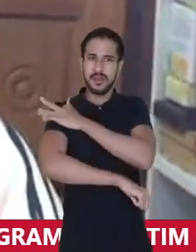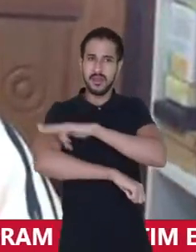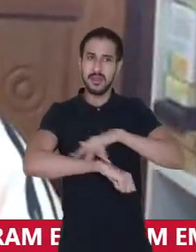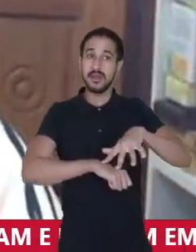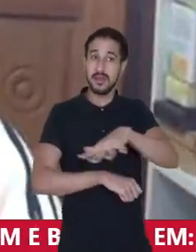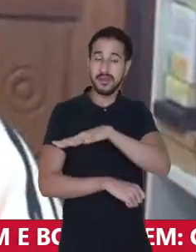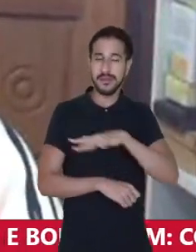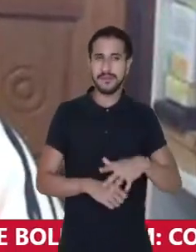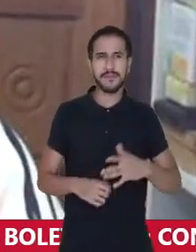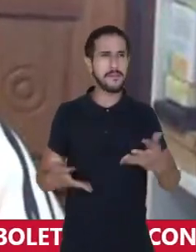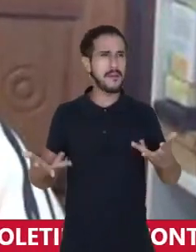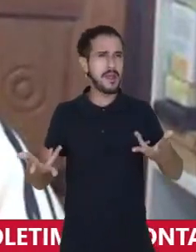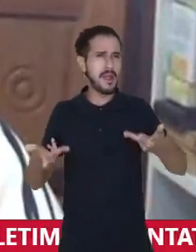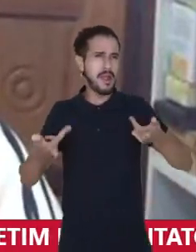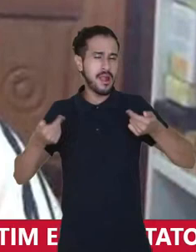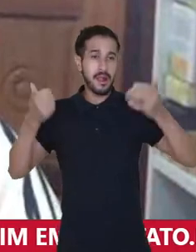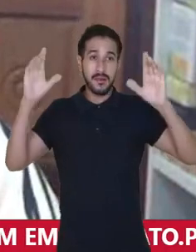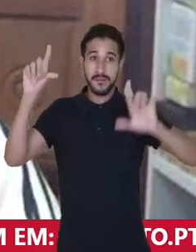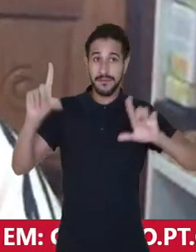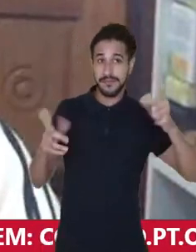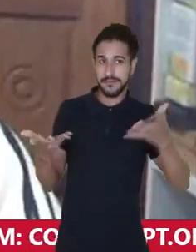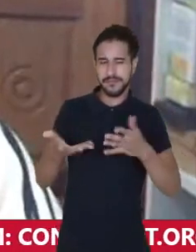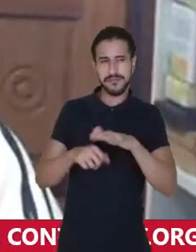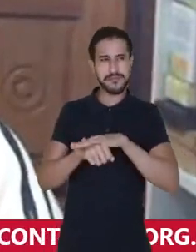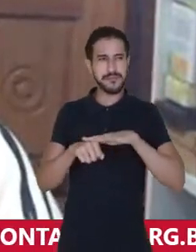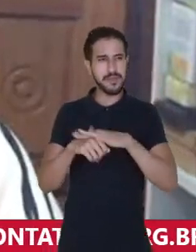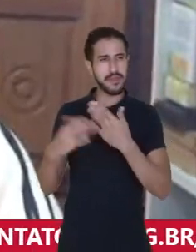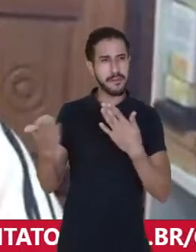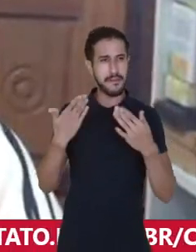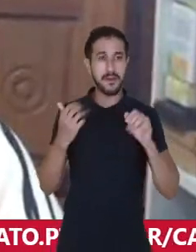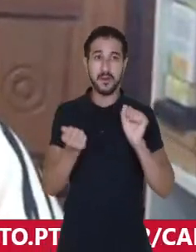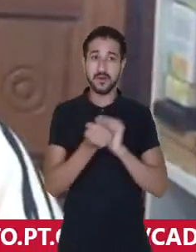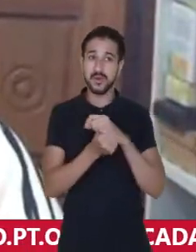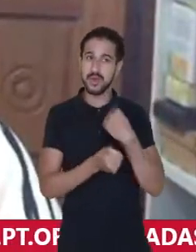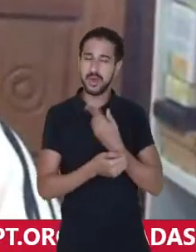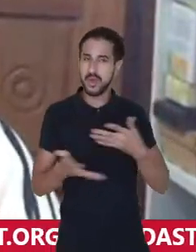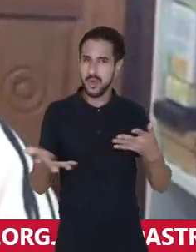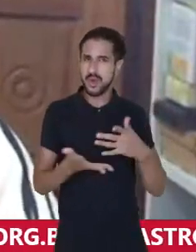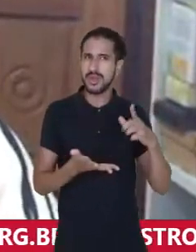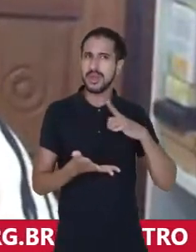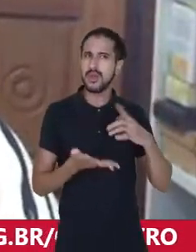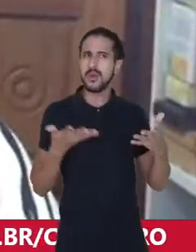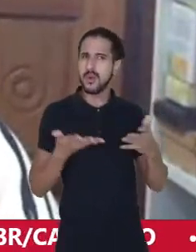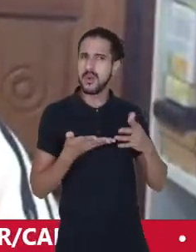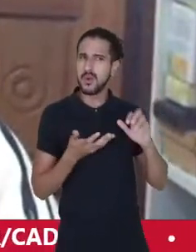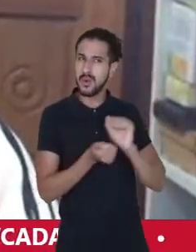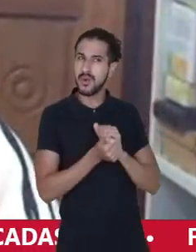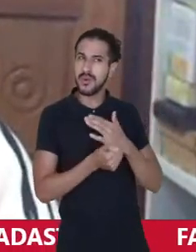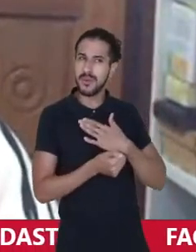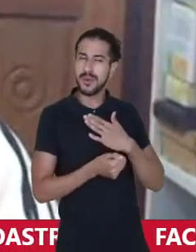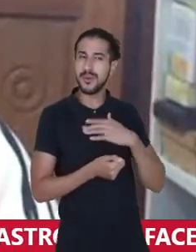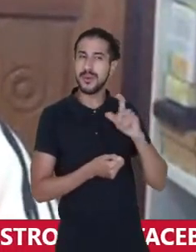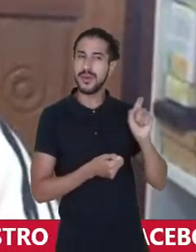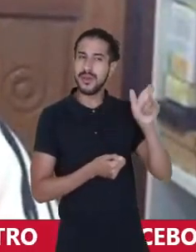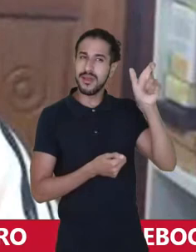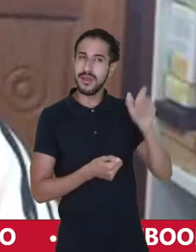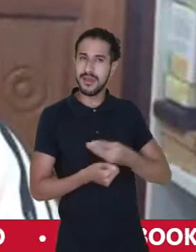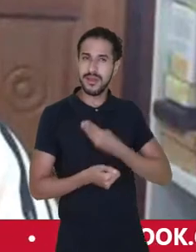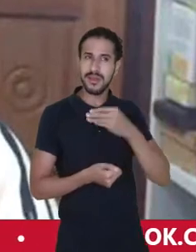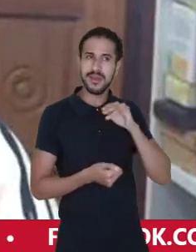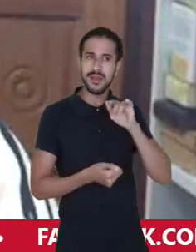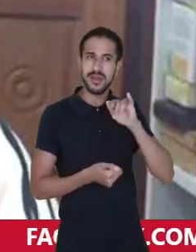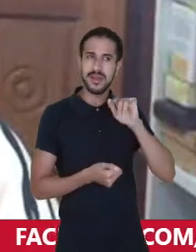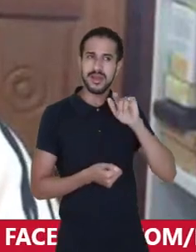Para abrilhantar esse programa e conversar conosco, eu tenho hoje comigo aqui a presença de